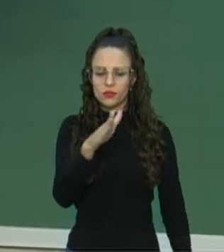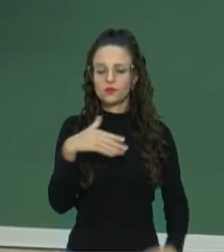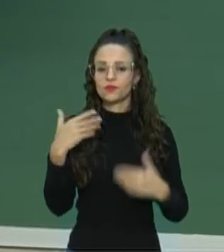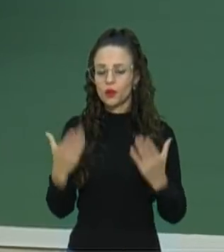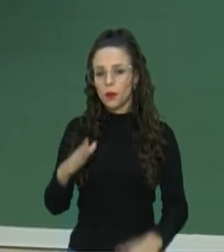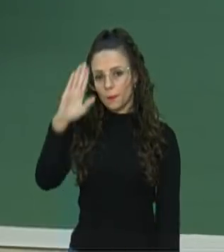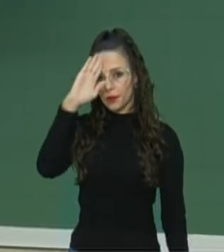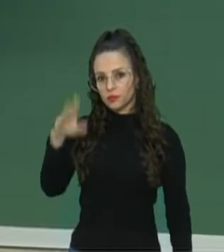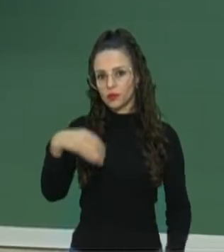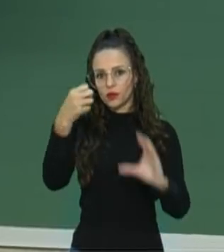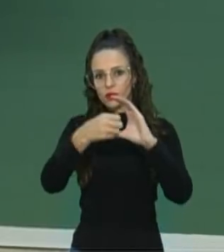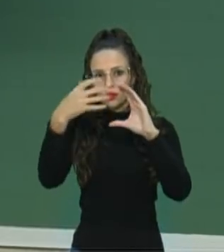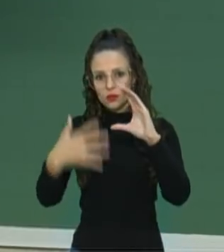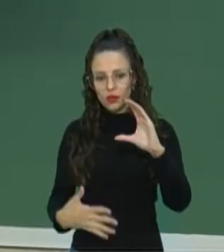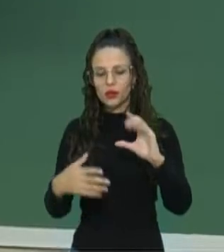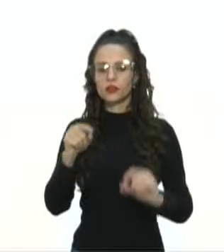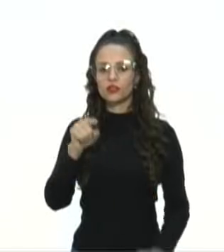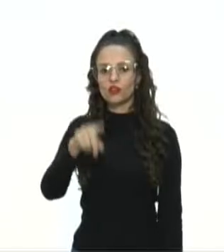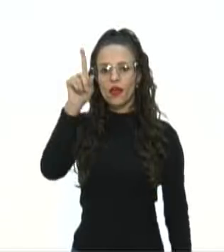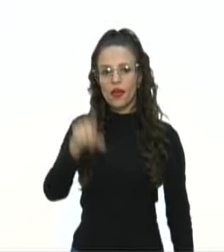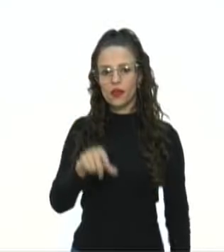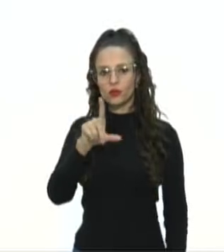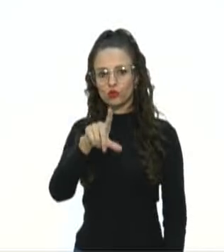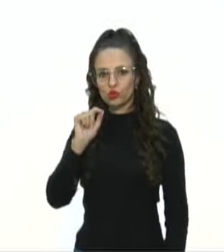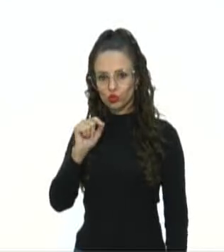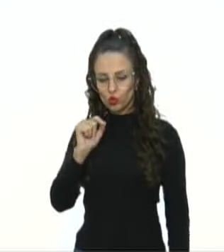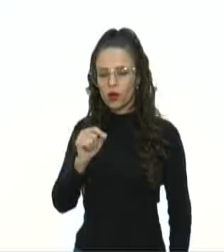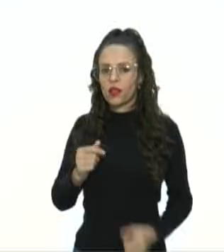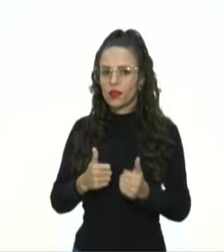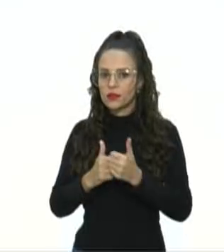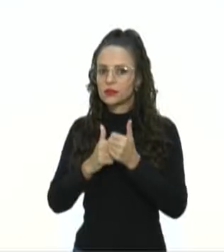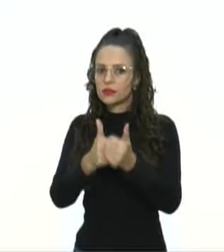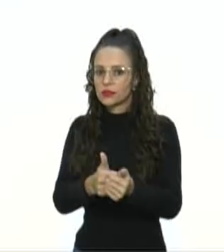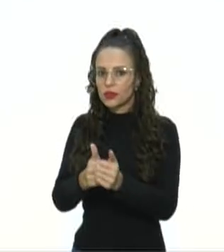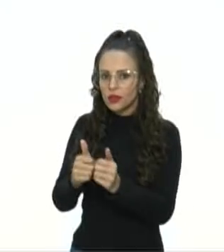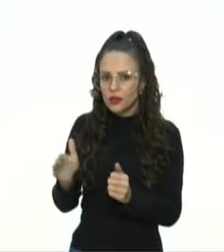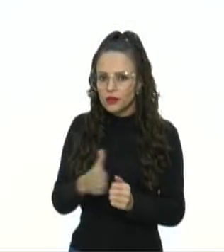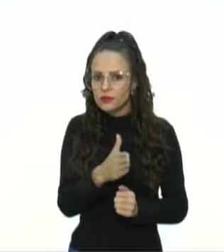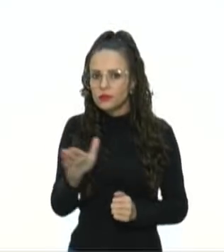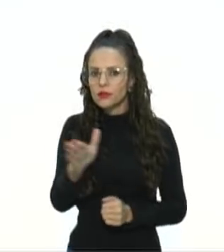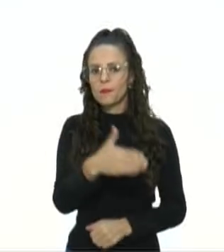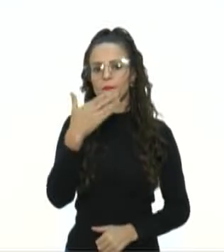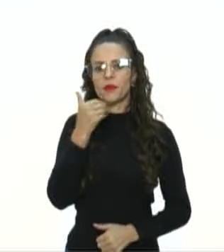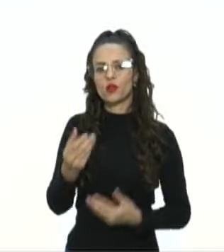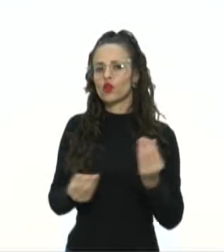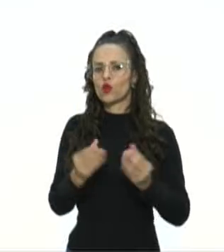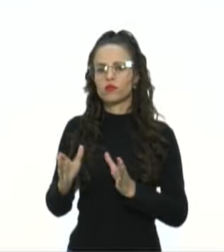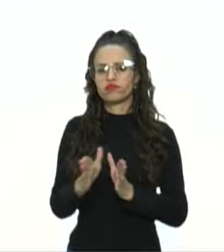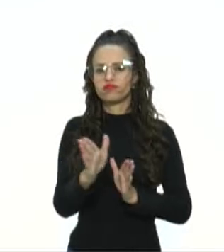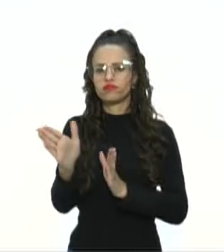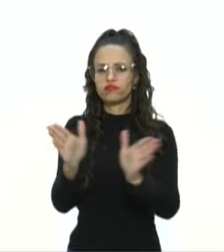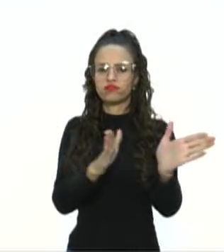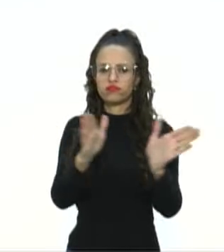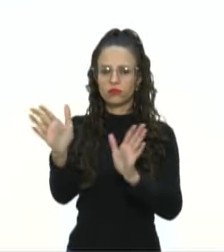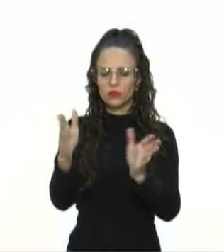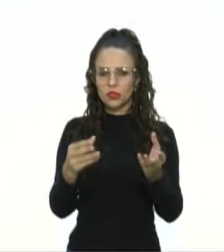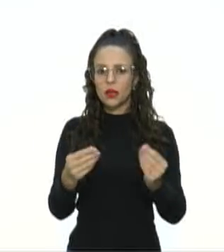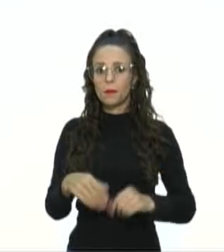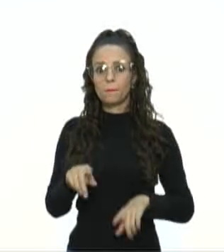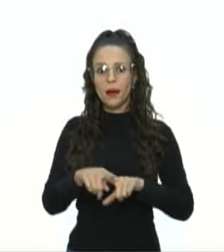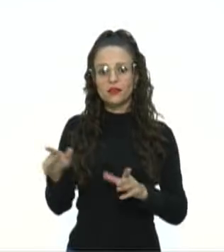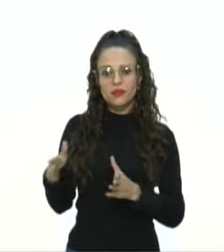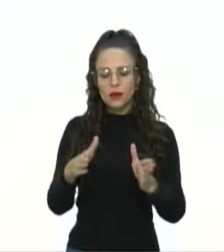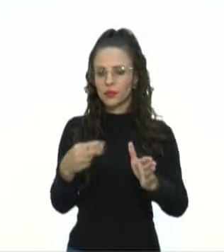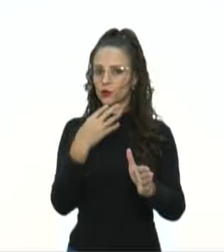a principal característica da modalidade é escolher e seguir a melhor rota para um terreno desconhecido contra o relógio. Isto exige